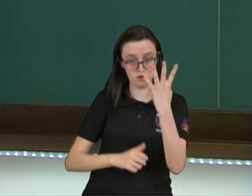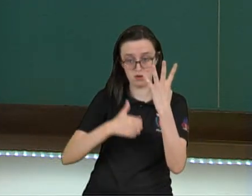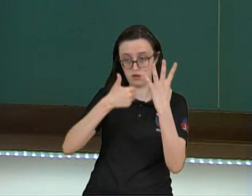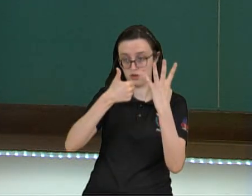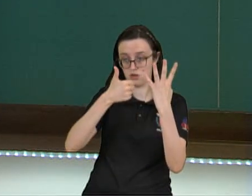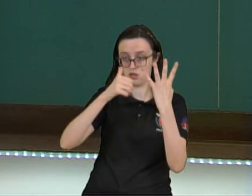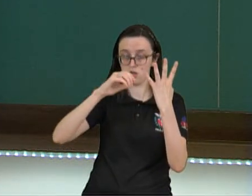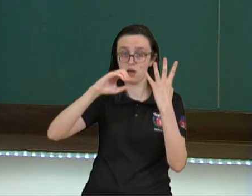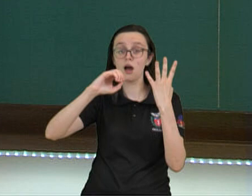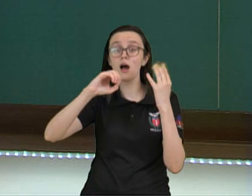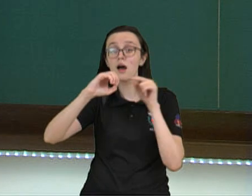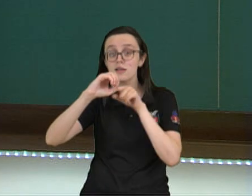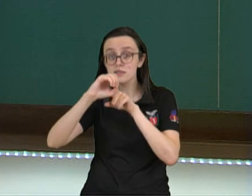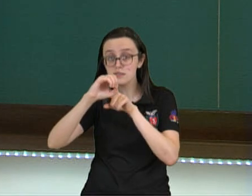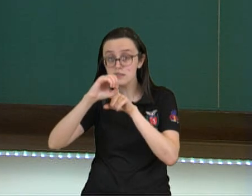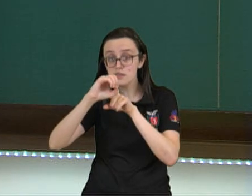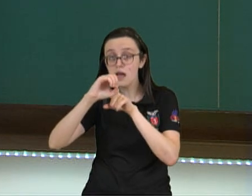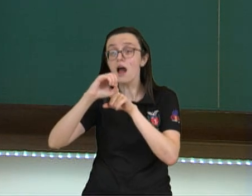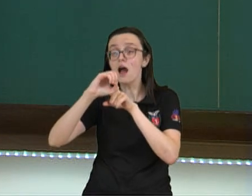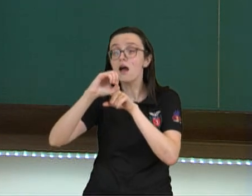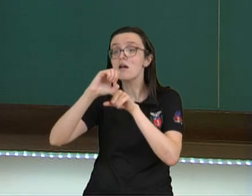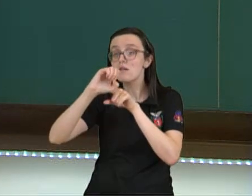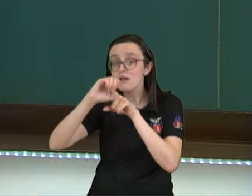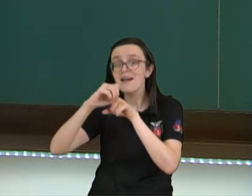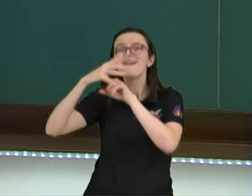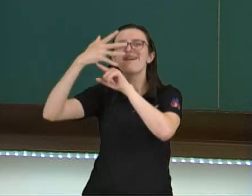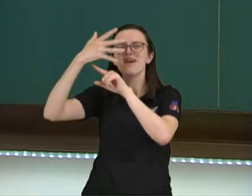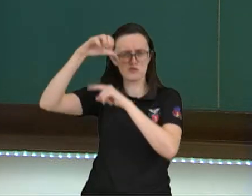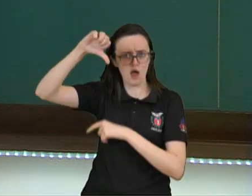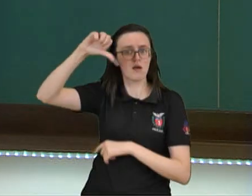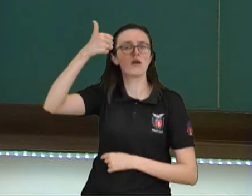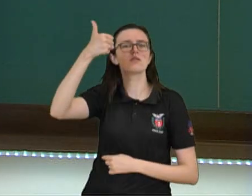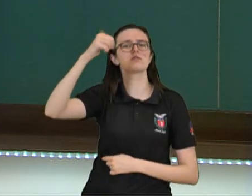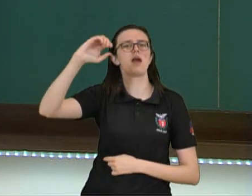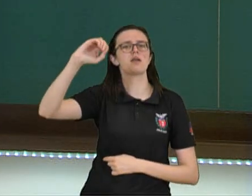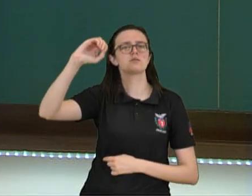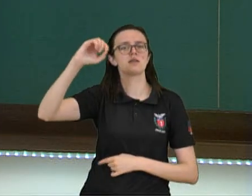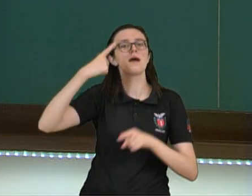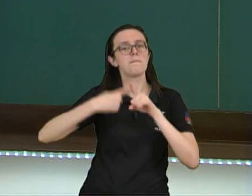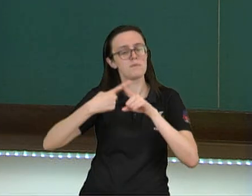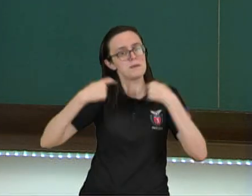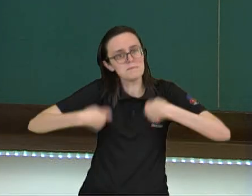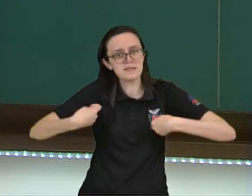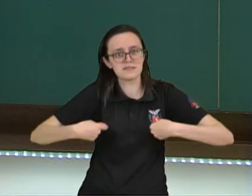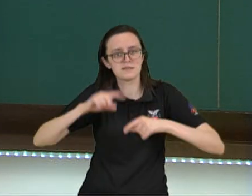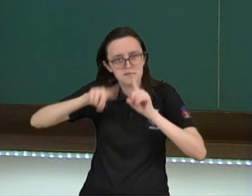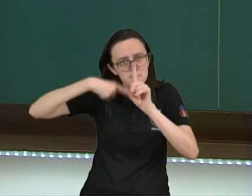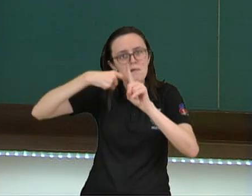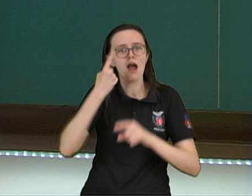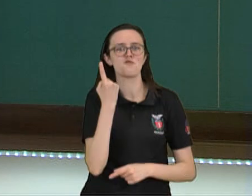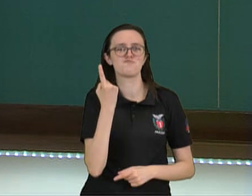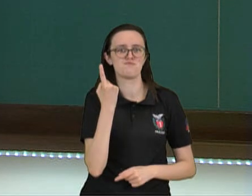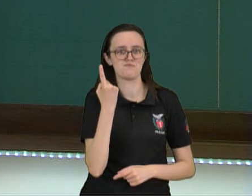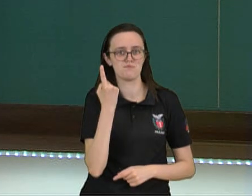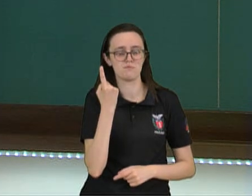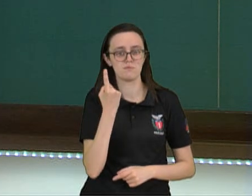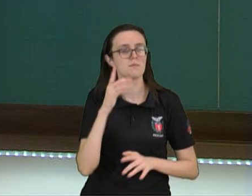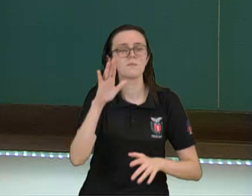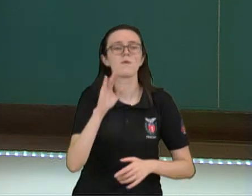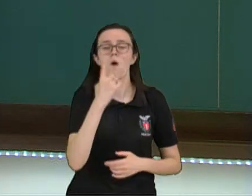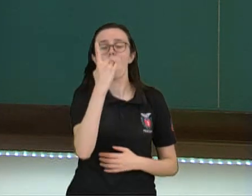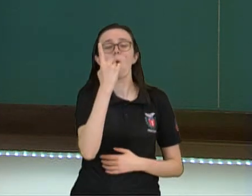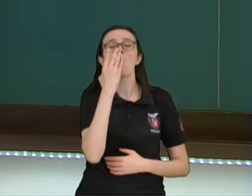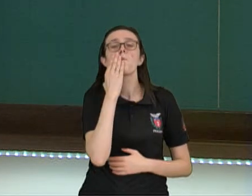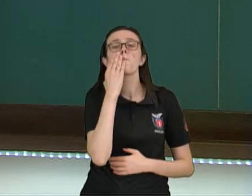um algarismo para ficar 4. Então, por isso que fica 10 elevado a 10. E aqui, 1 bilhão, fica